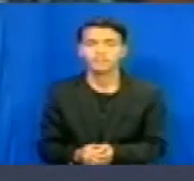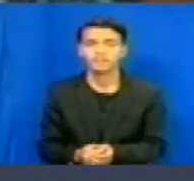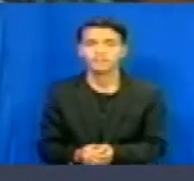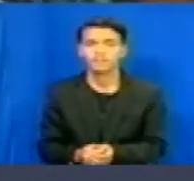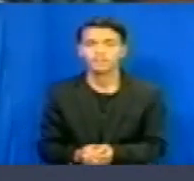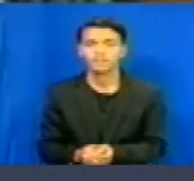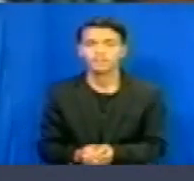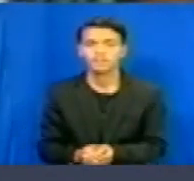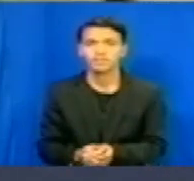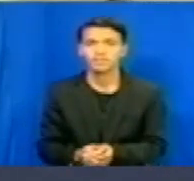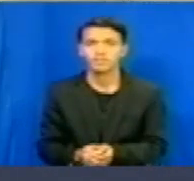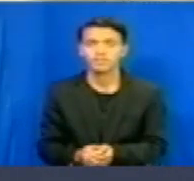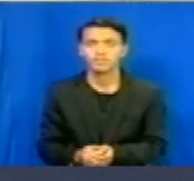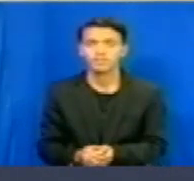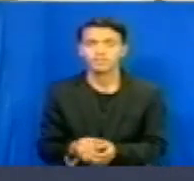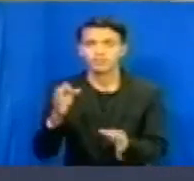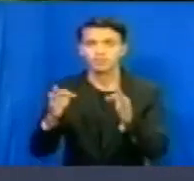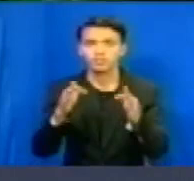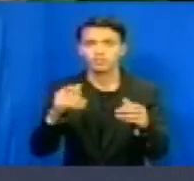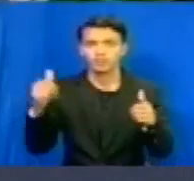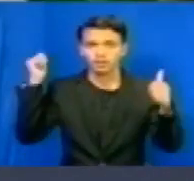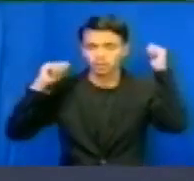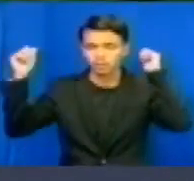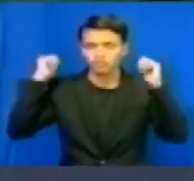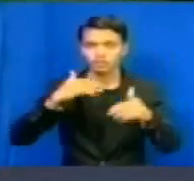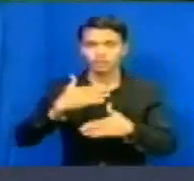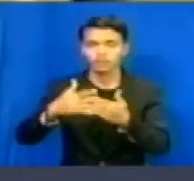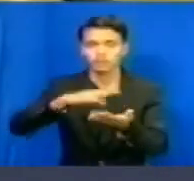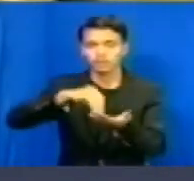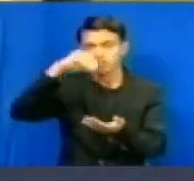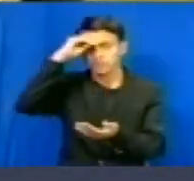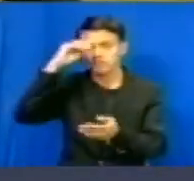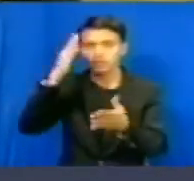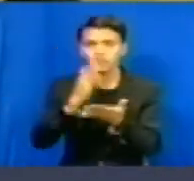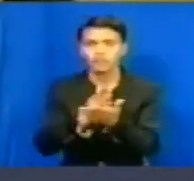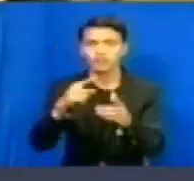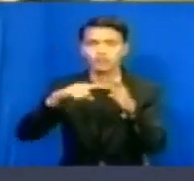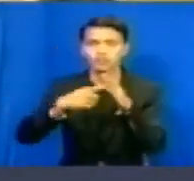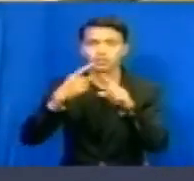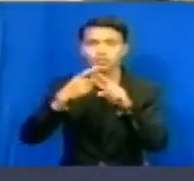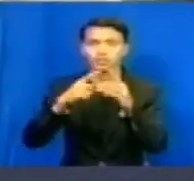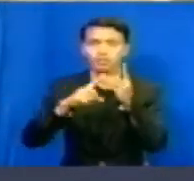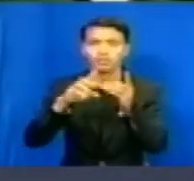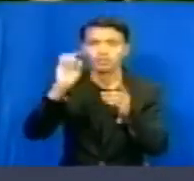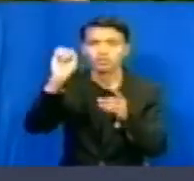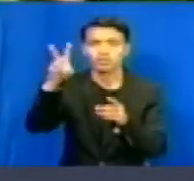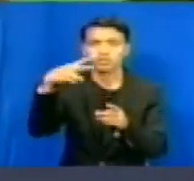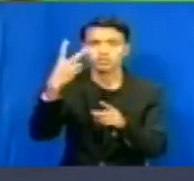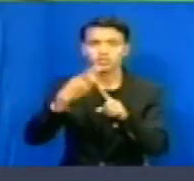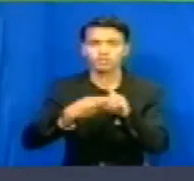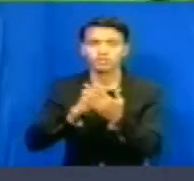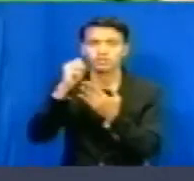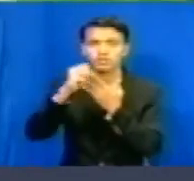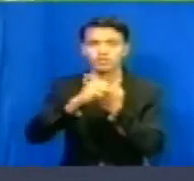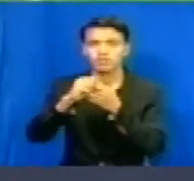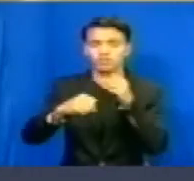fazer. Entretanto, atividades processo aprendizagem, né? Parado a rua e a Loron Sanulu Recin Rua, Fulan Setembro,